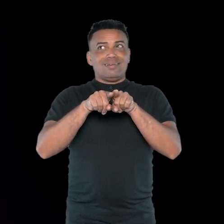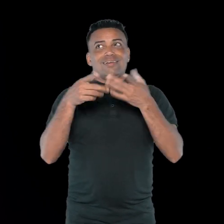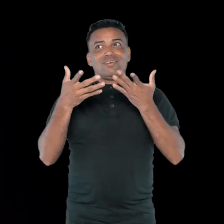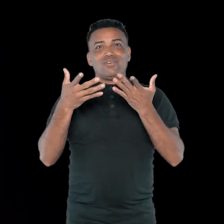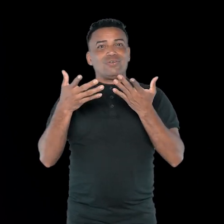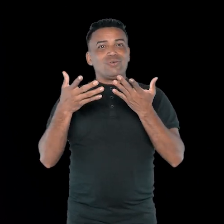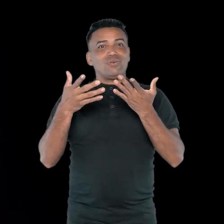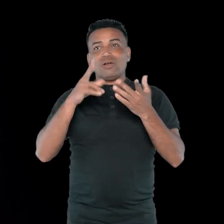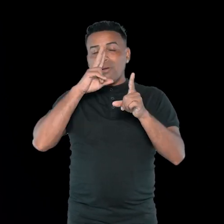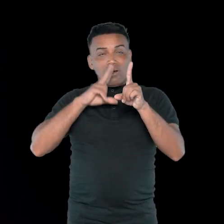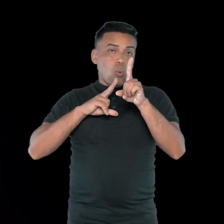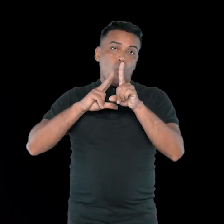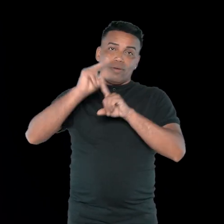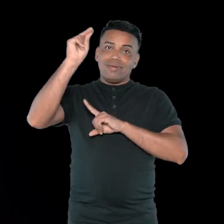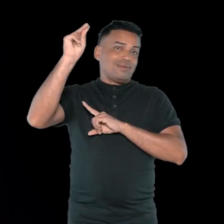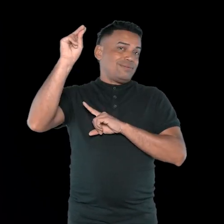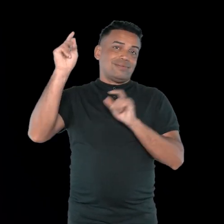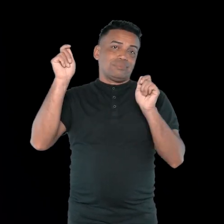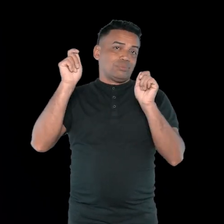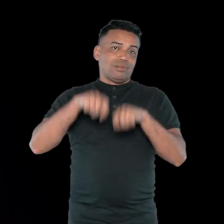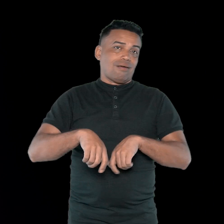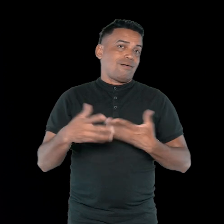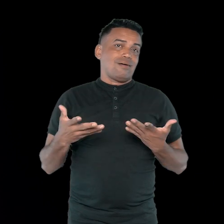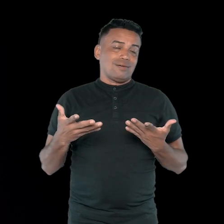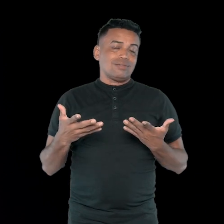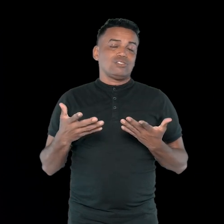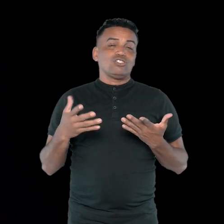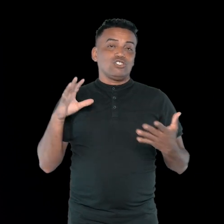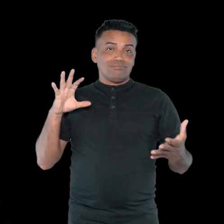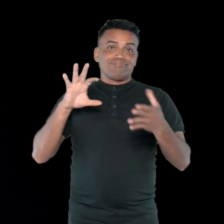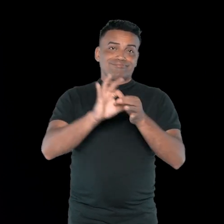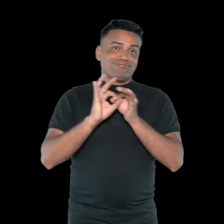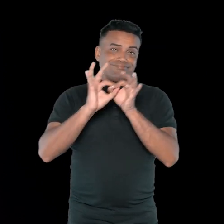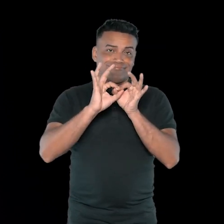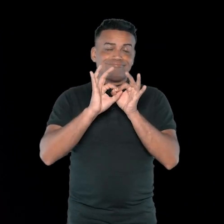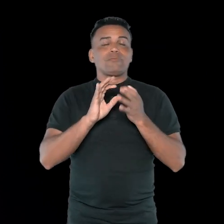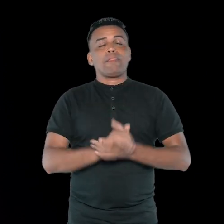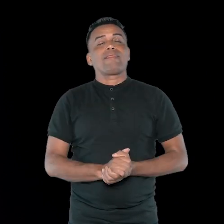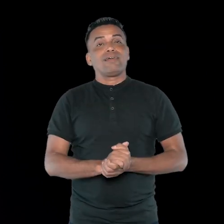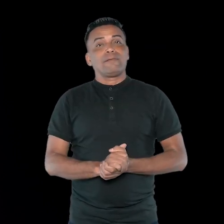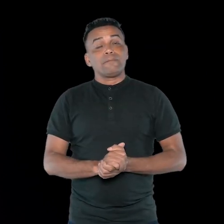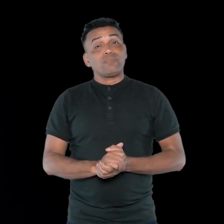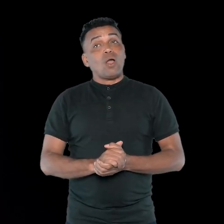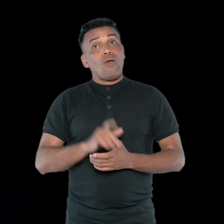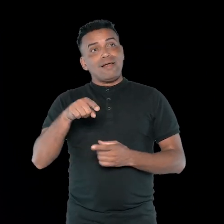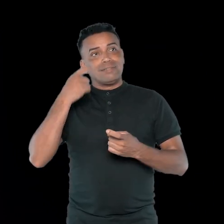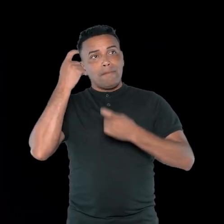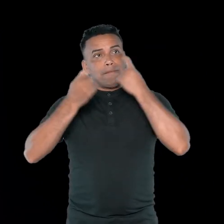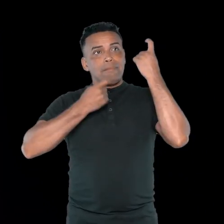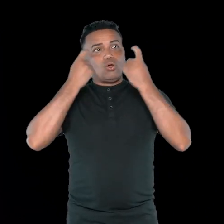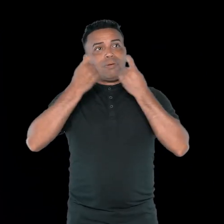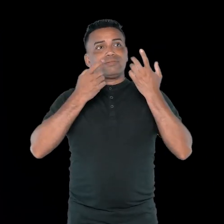grande conquista, né? A possibilidade de fazer esse tipo de laço. A questão é essa preocupação